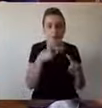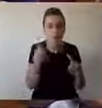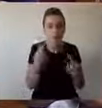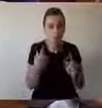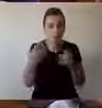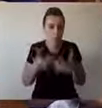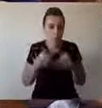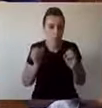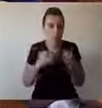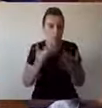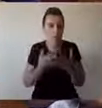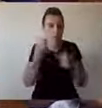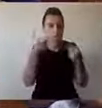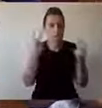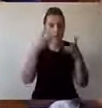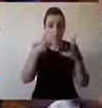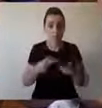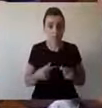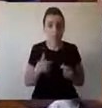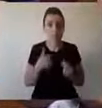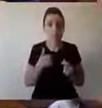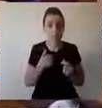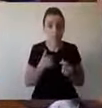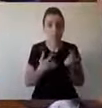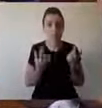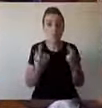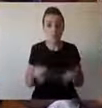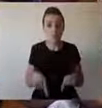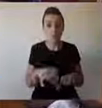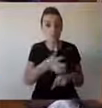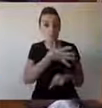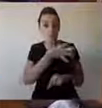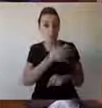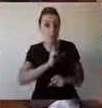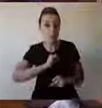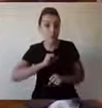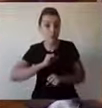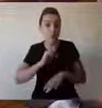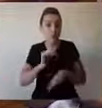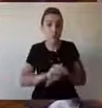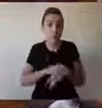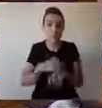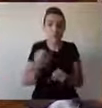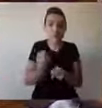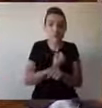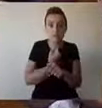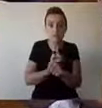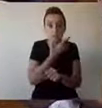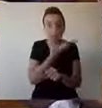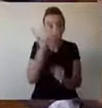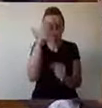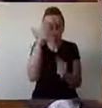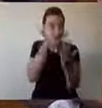contas. Aliás, eu só pude fazer a intervenção que fiz, precisamente porque os serviços puseram os números todos nos documentos em causa, que isso fique